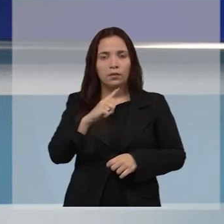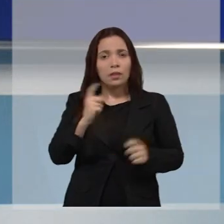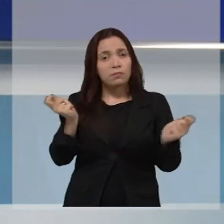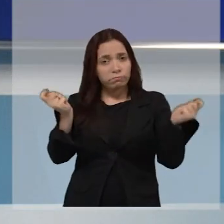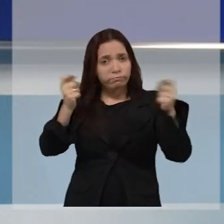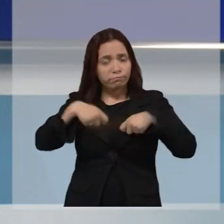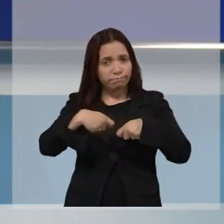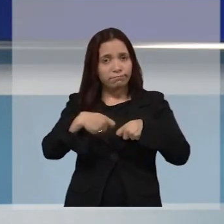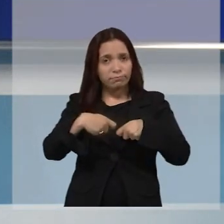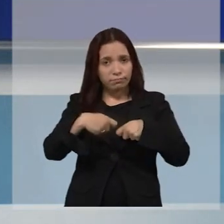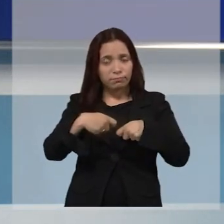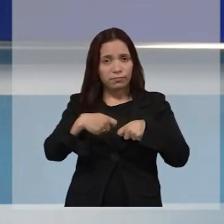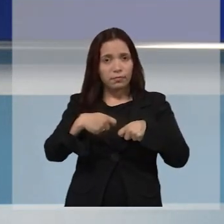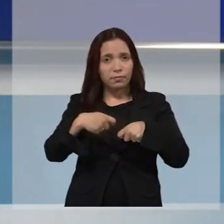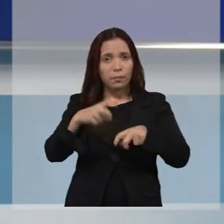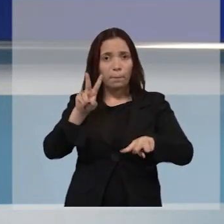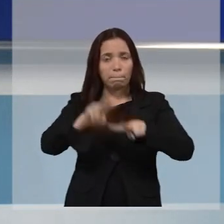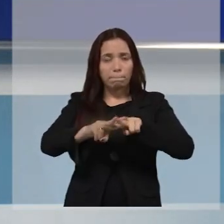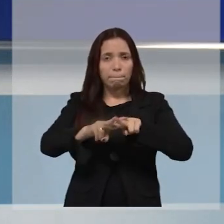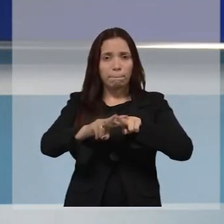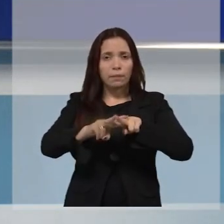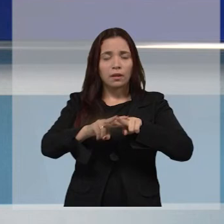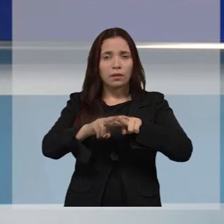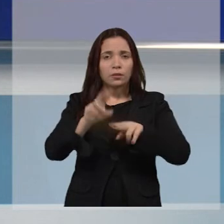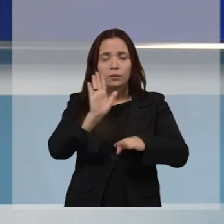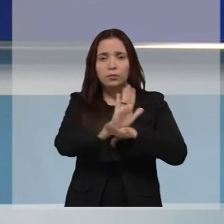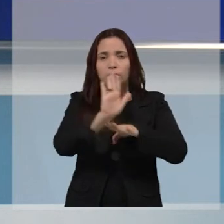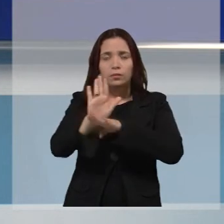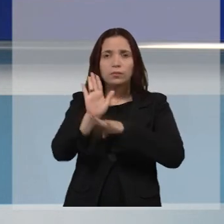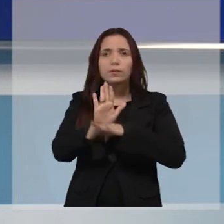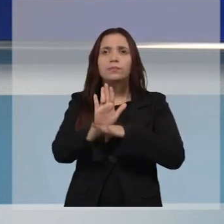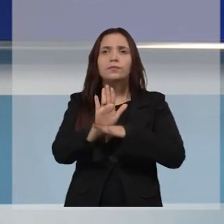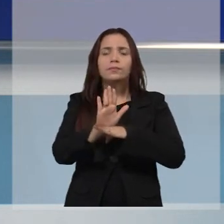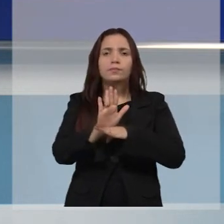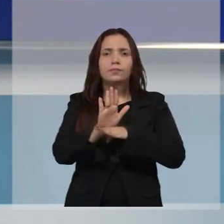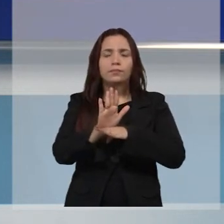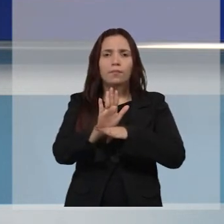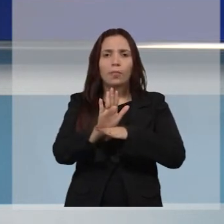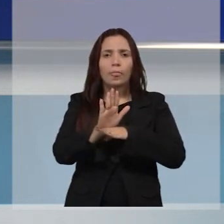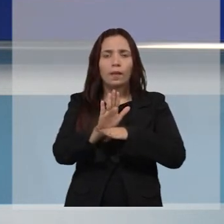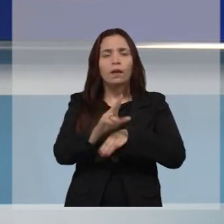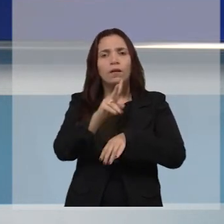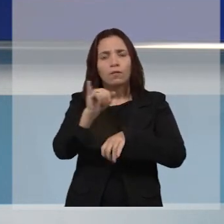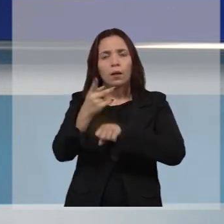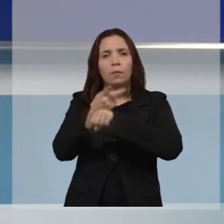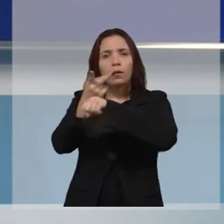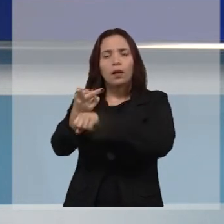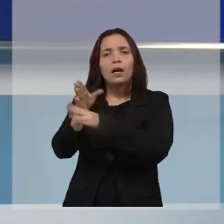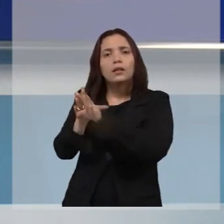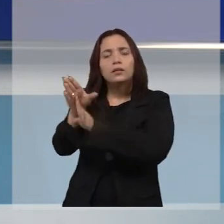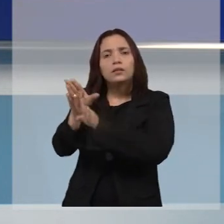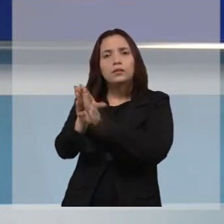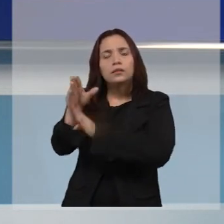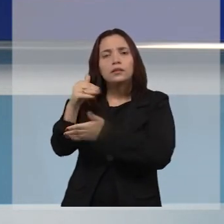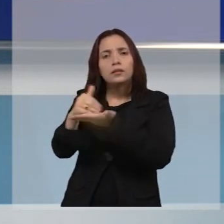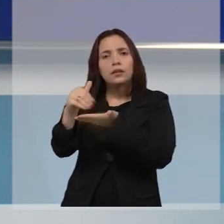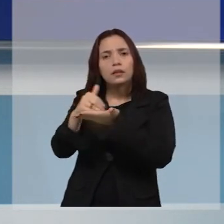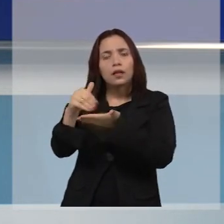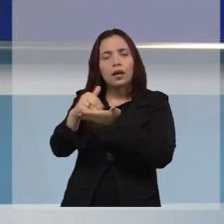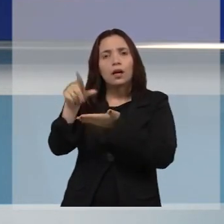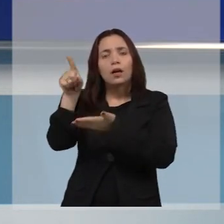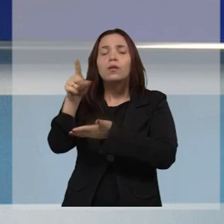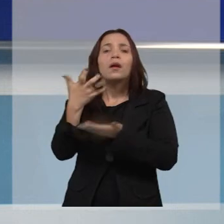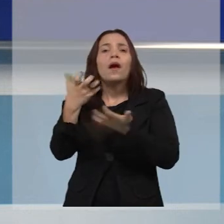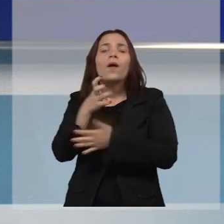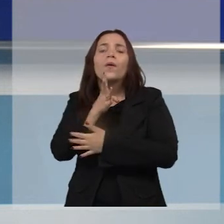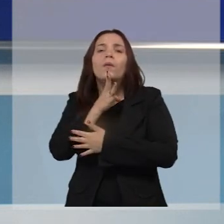possível fazer pelos presos. Mas eu vou depois procurar a assessoria do secretário de Segurança